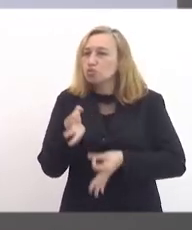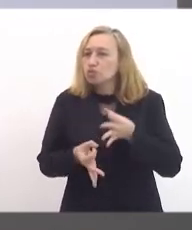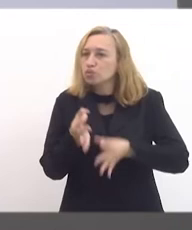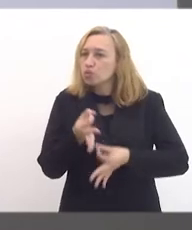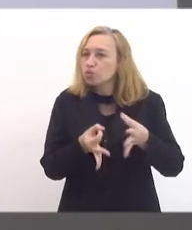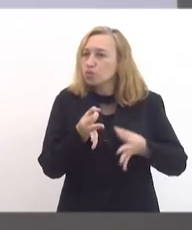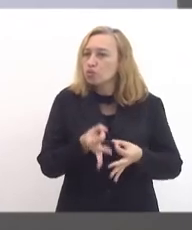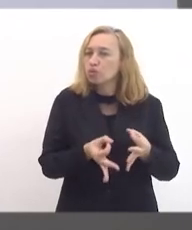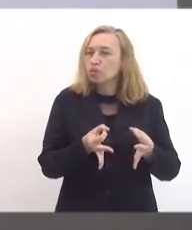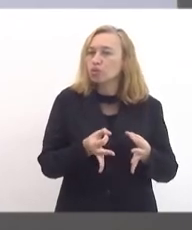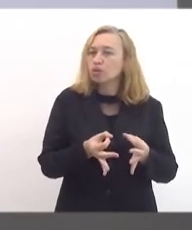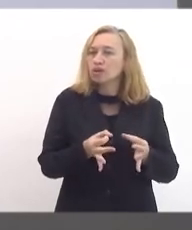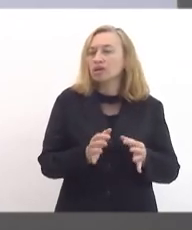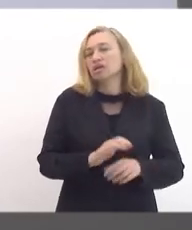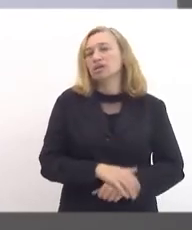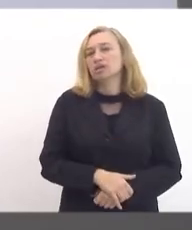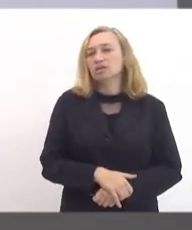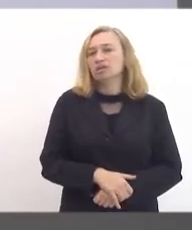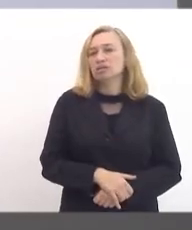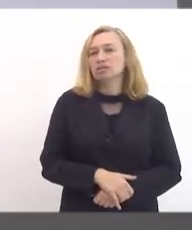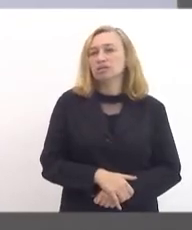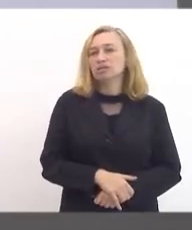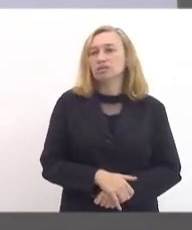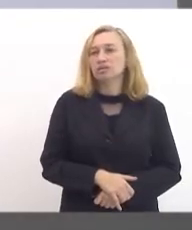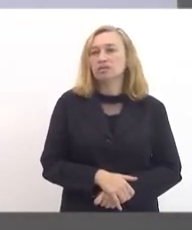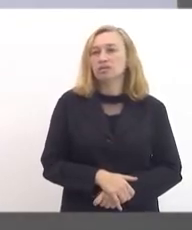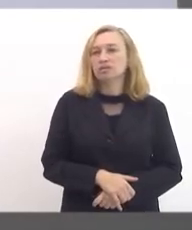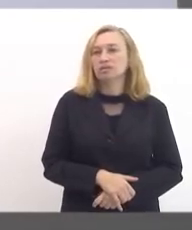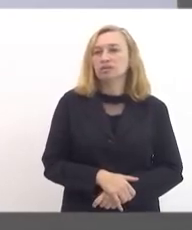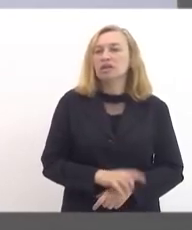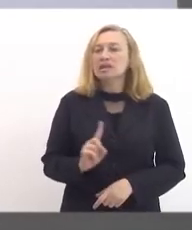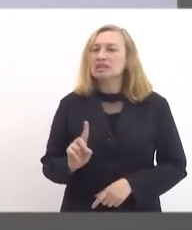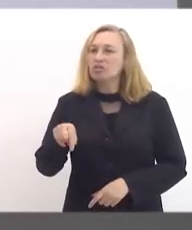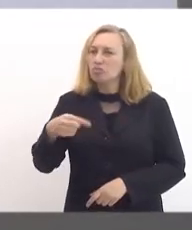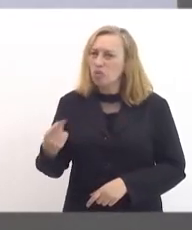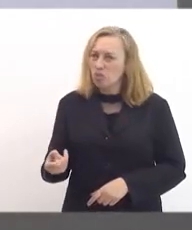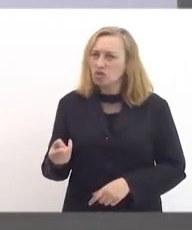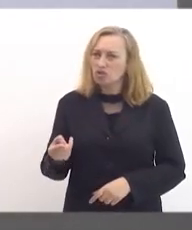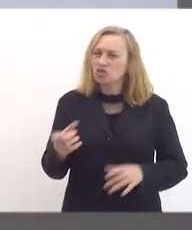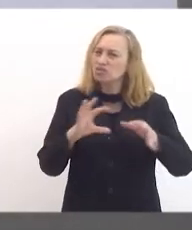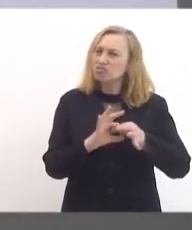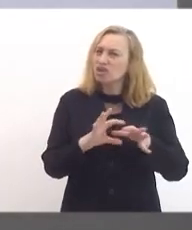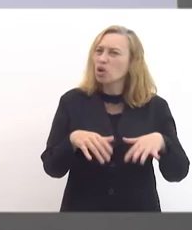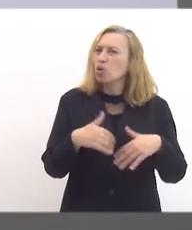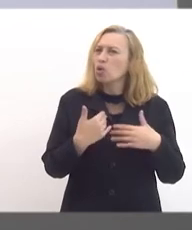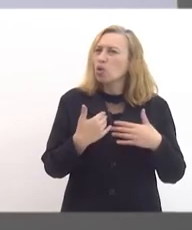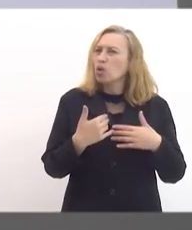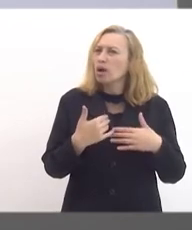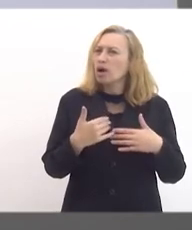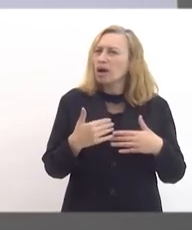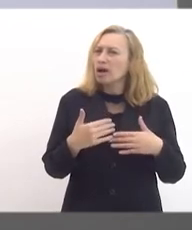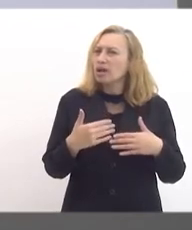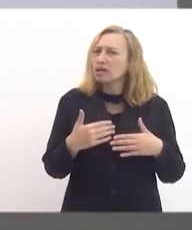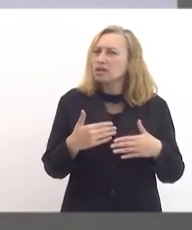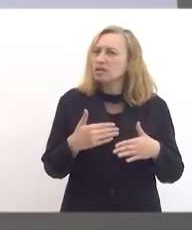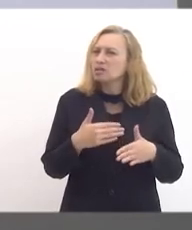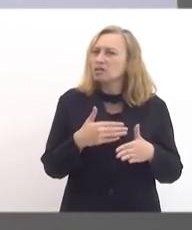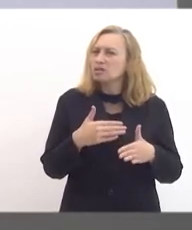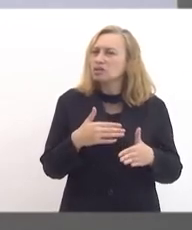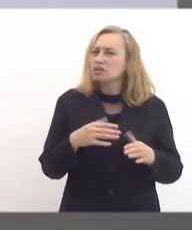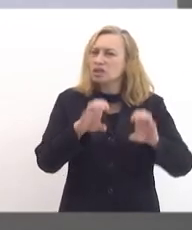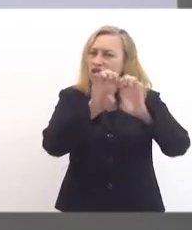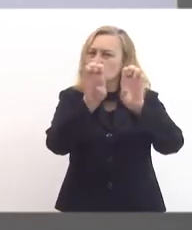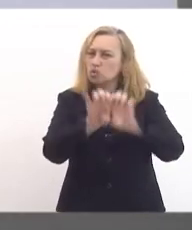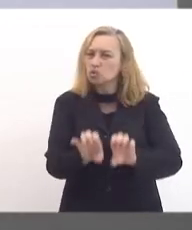bastante significativos questionamentos que depois deixam né Toda a a estrutura